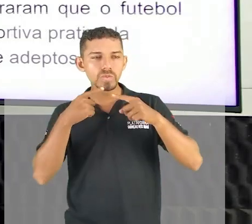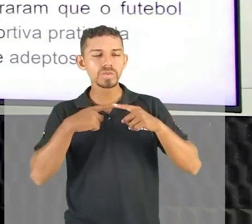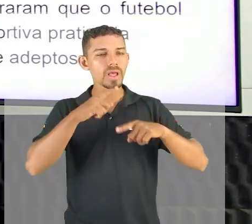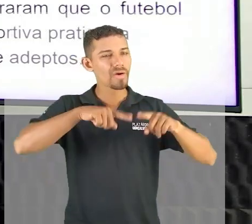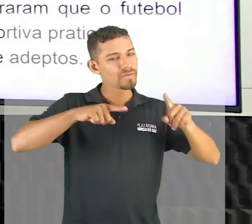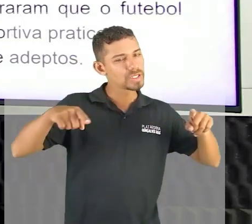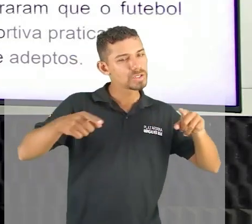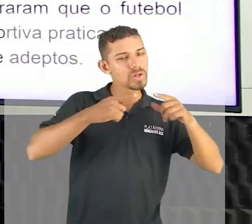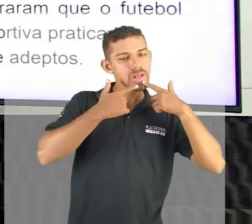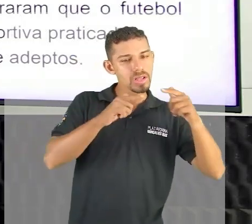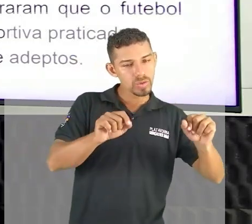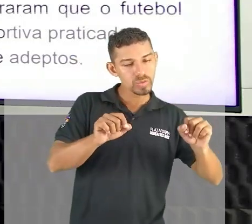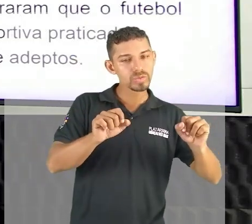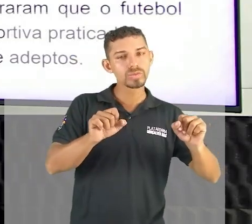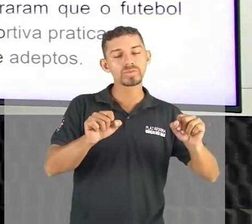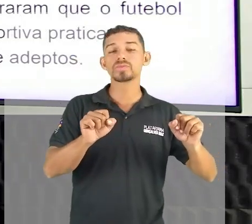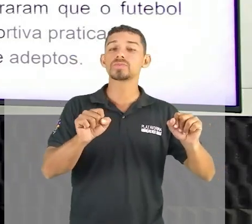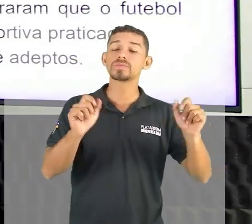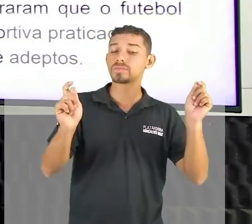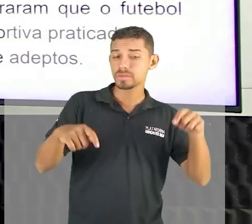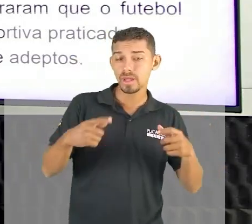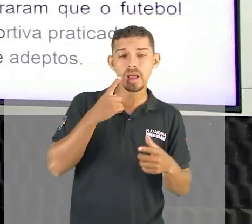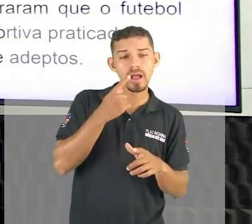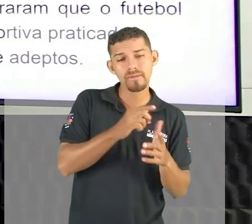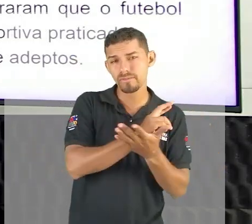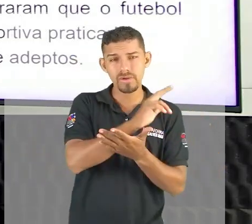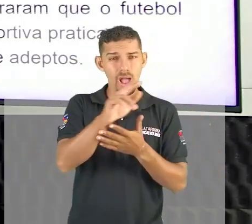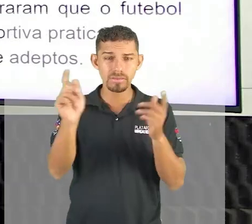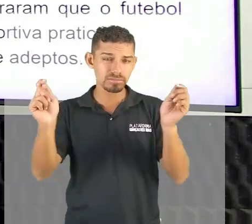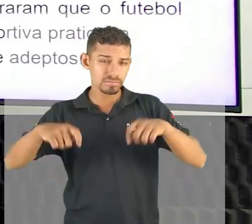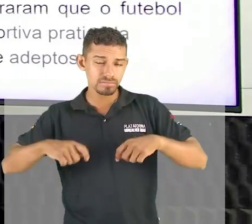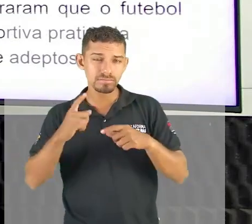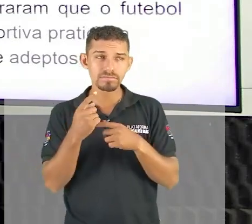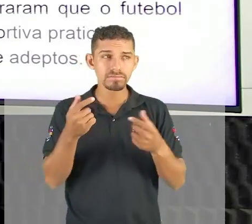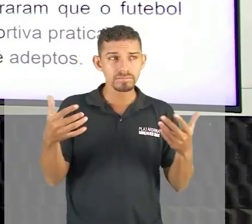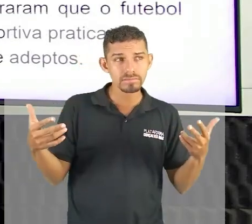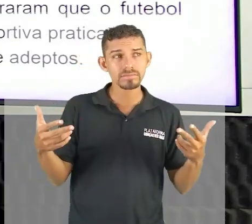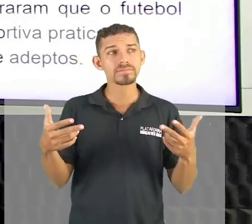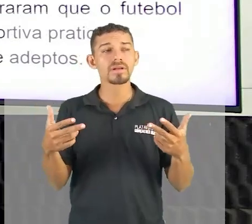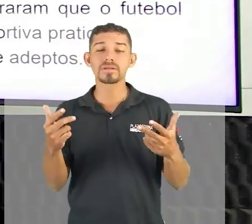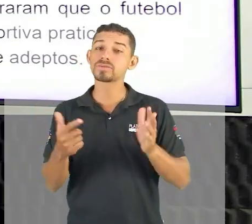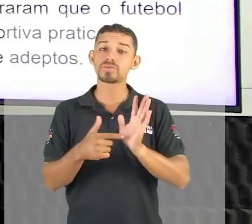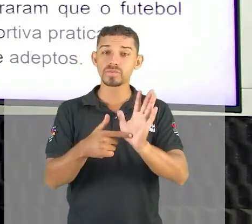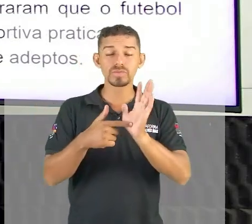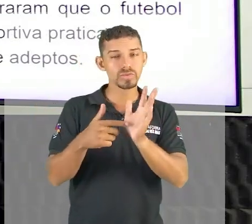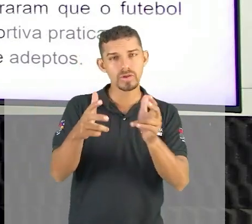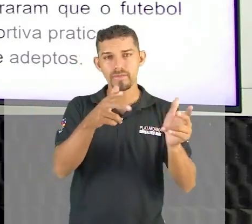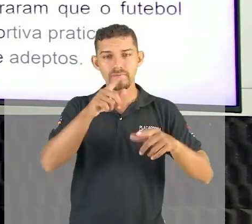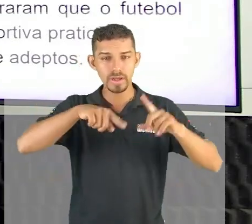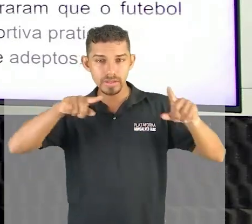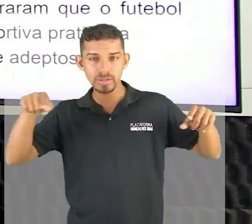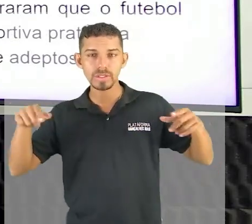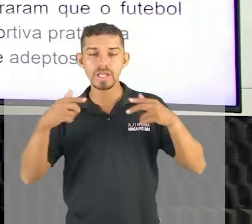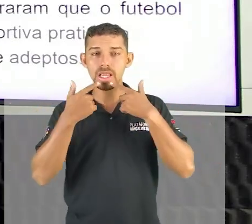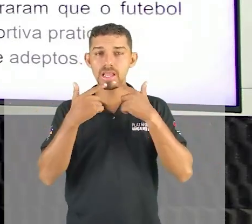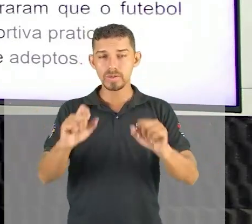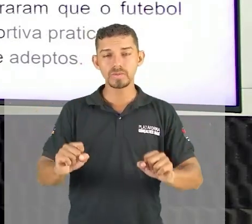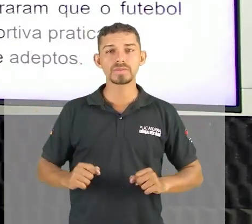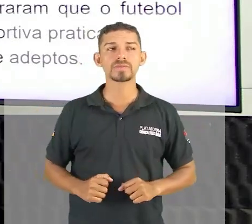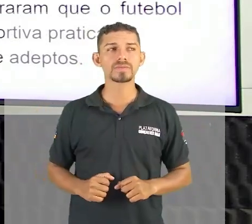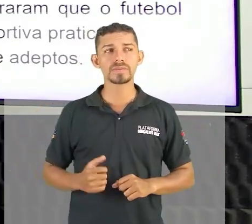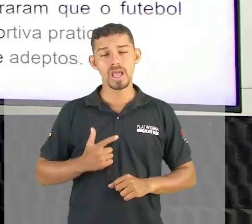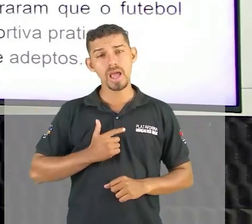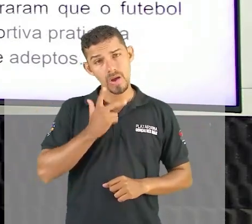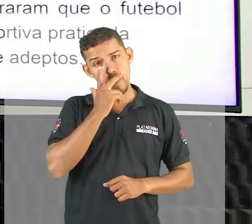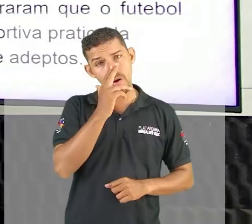variação linguística e por meio das questões a gente percebe as diversas possibilidad eh das formas de abordagem dessa variação linguística eu acho que de eu